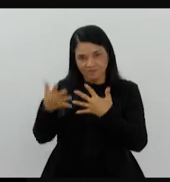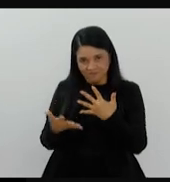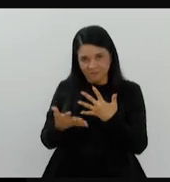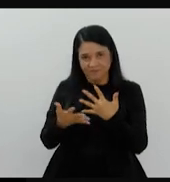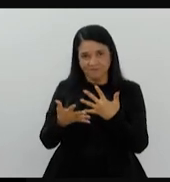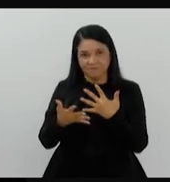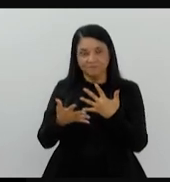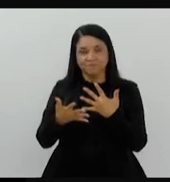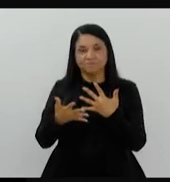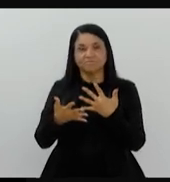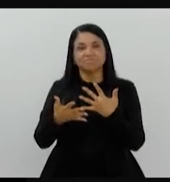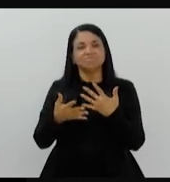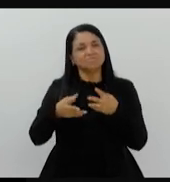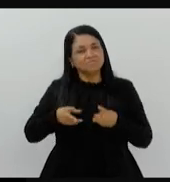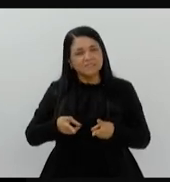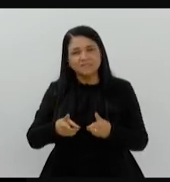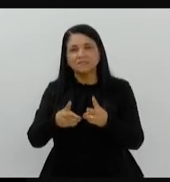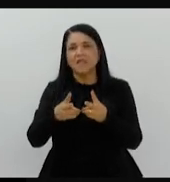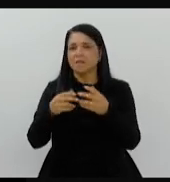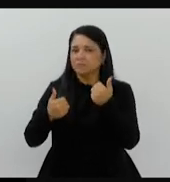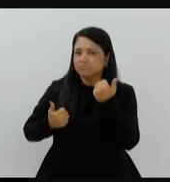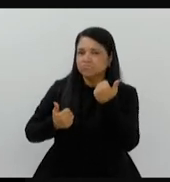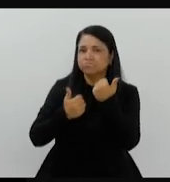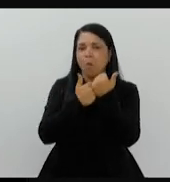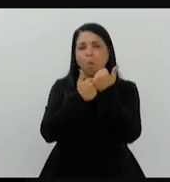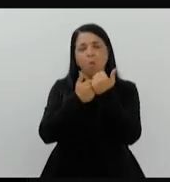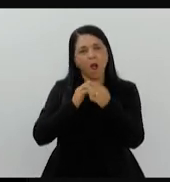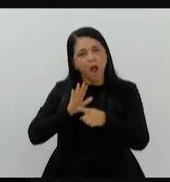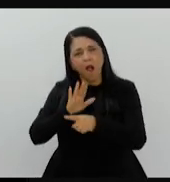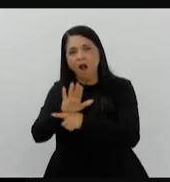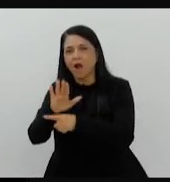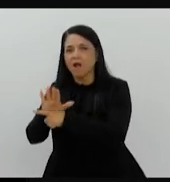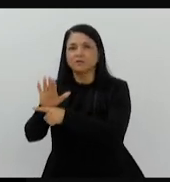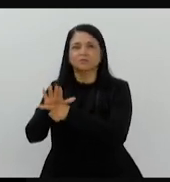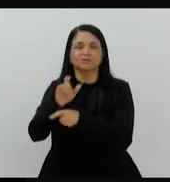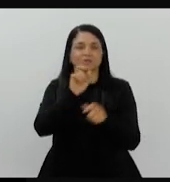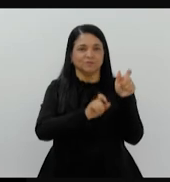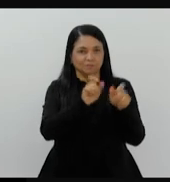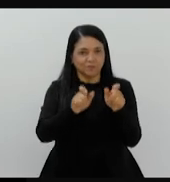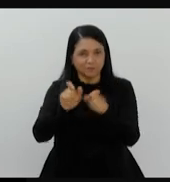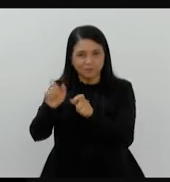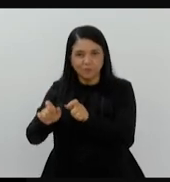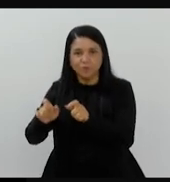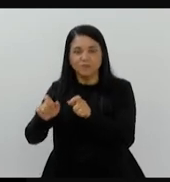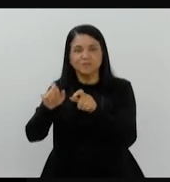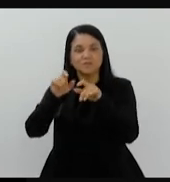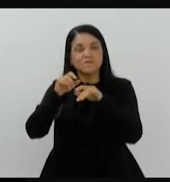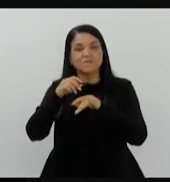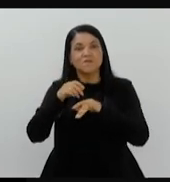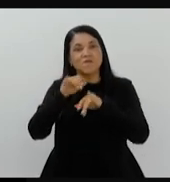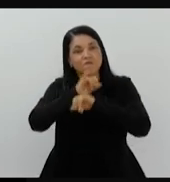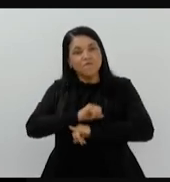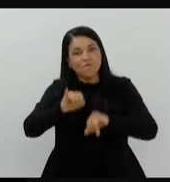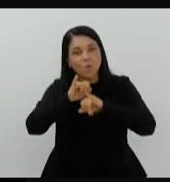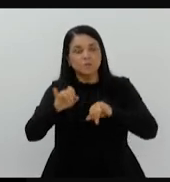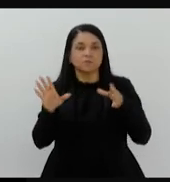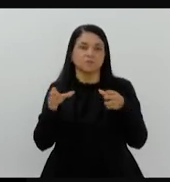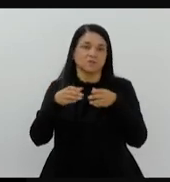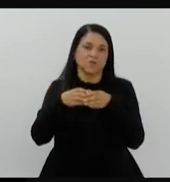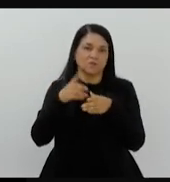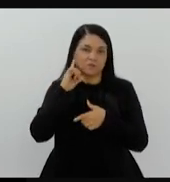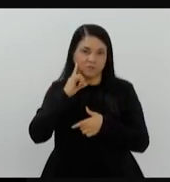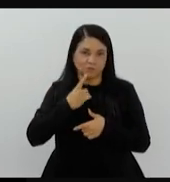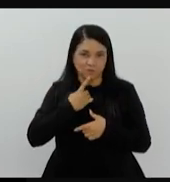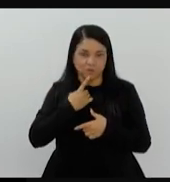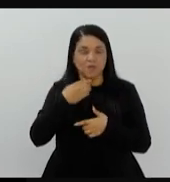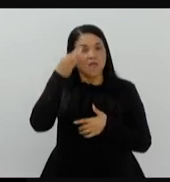que estão sempre conosco, né, ajudando as pessoas da comunidade surda a